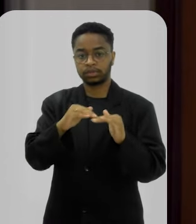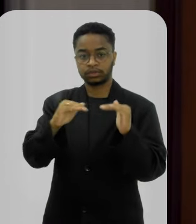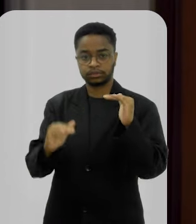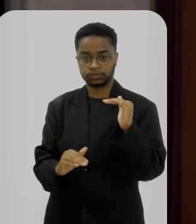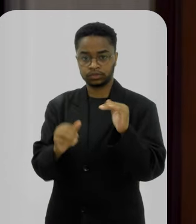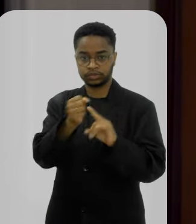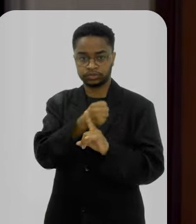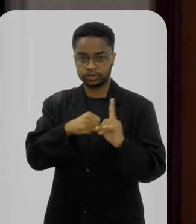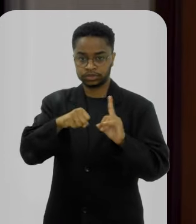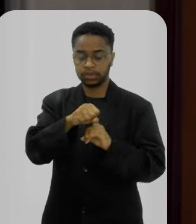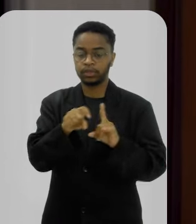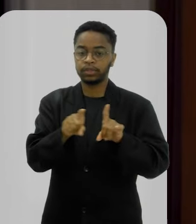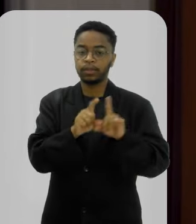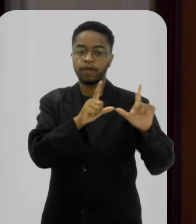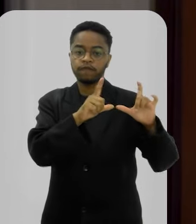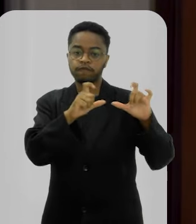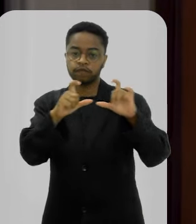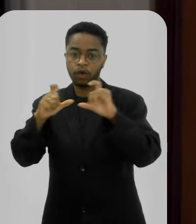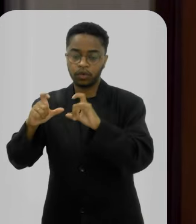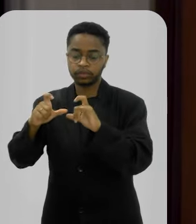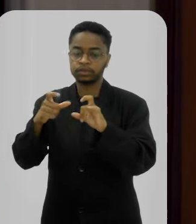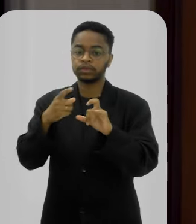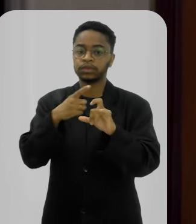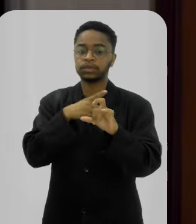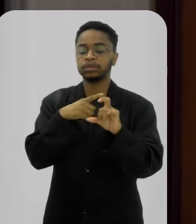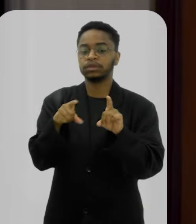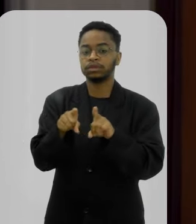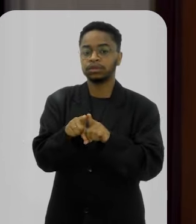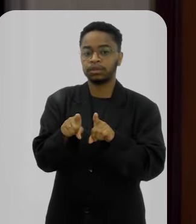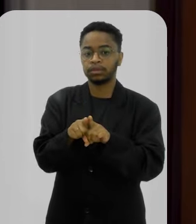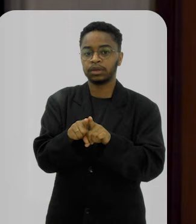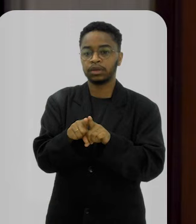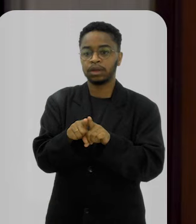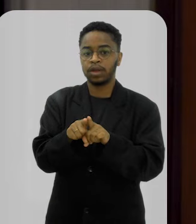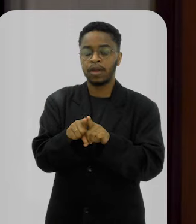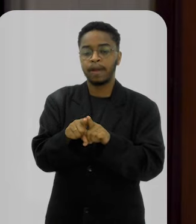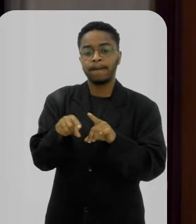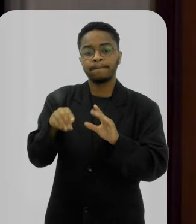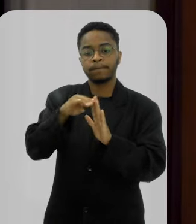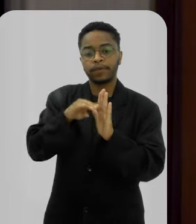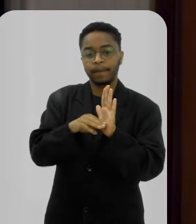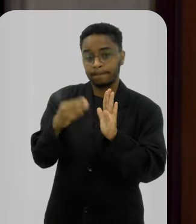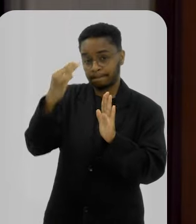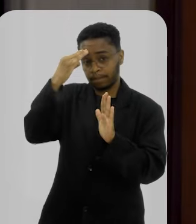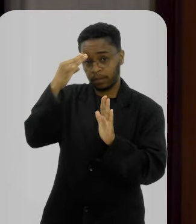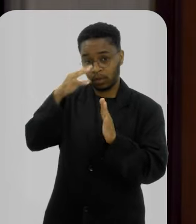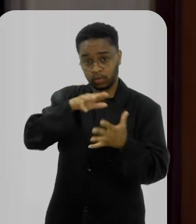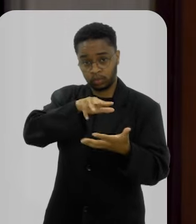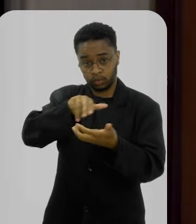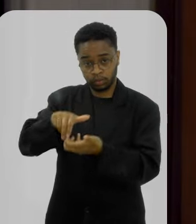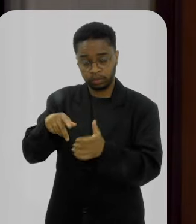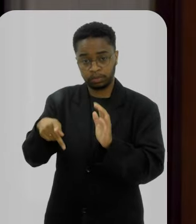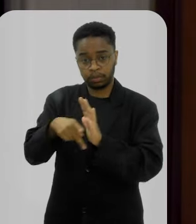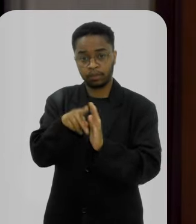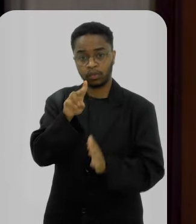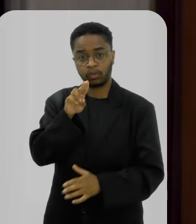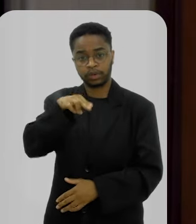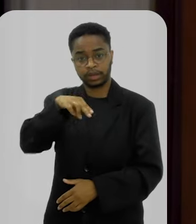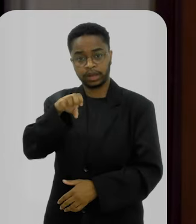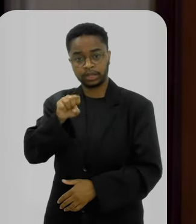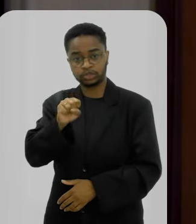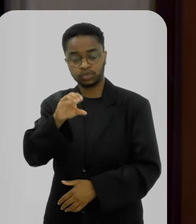a desigualdade. E essas fotografias, elas receberam inclusive do programa Memória do Mundo da